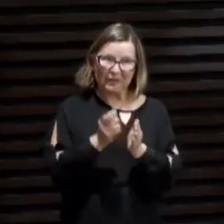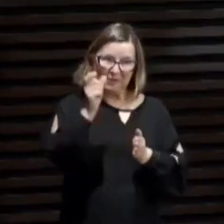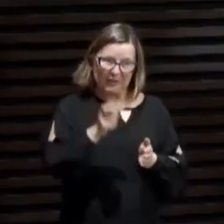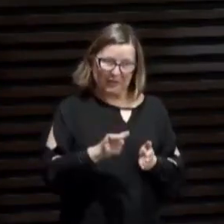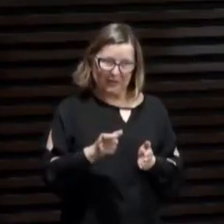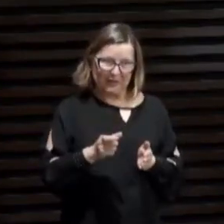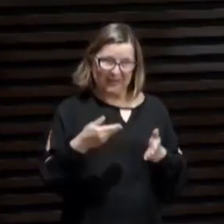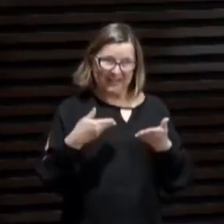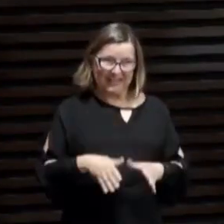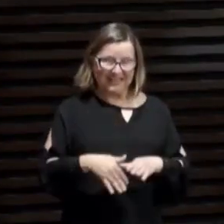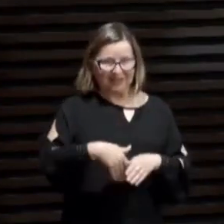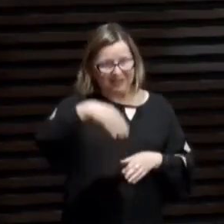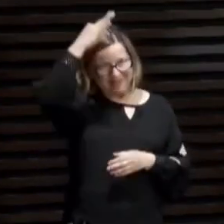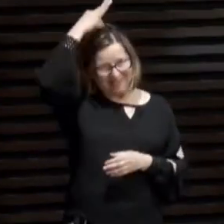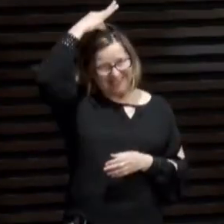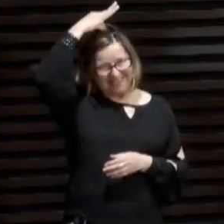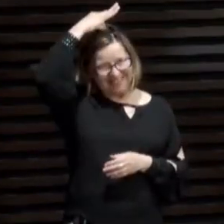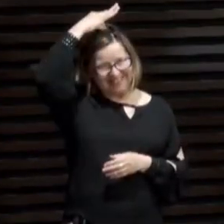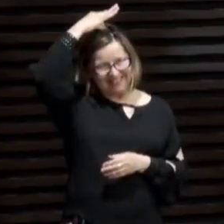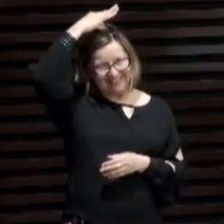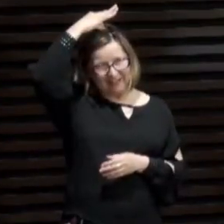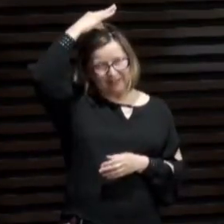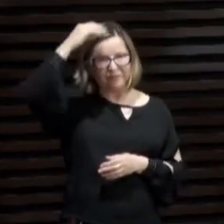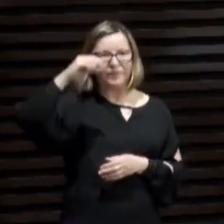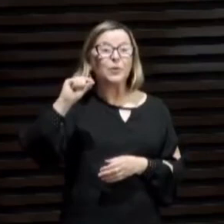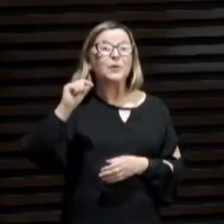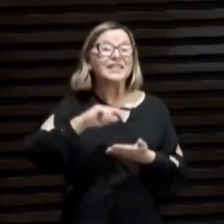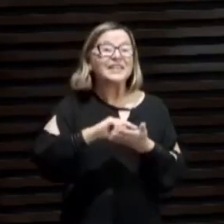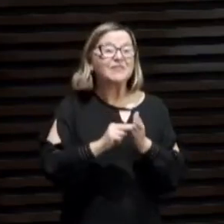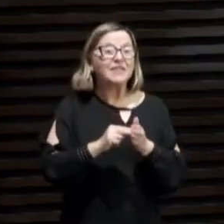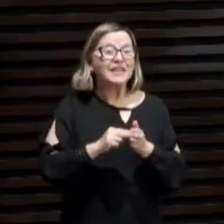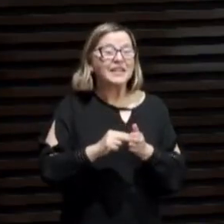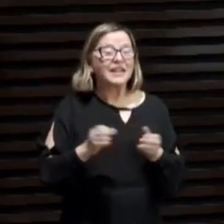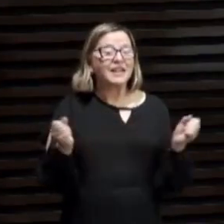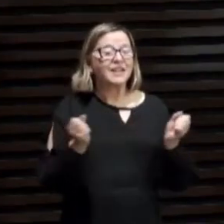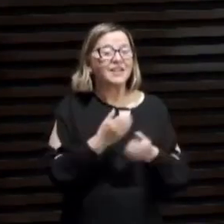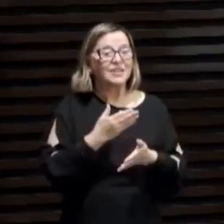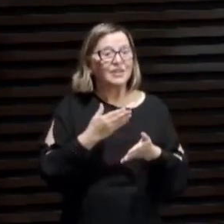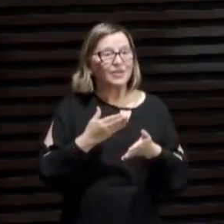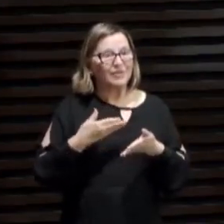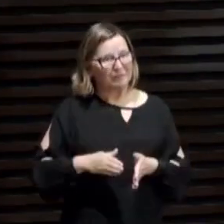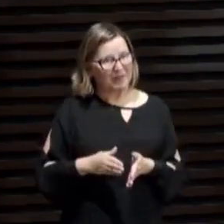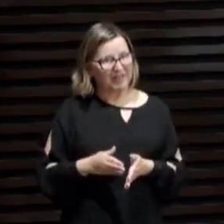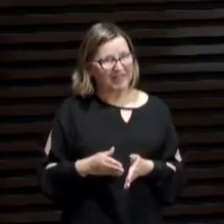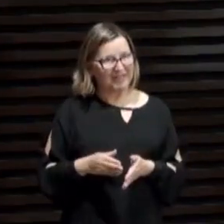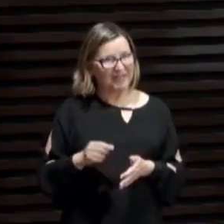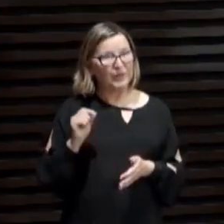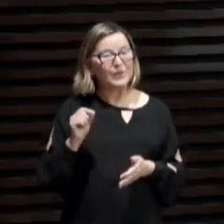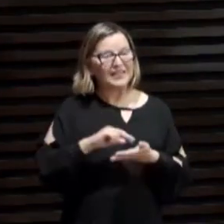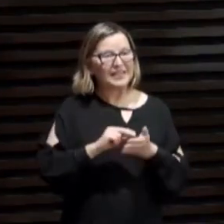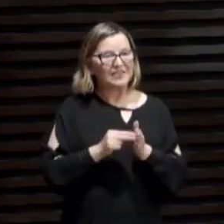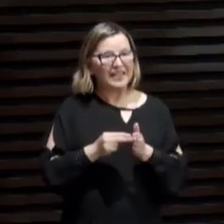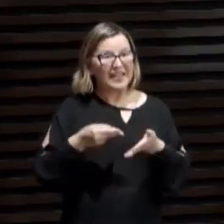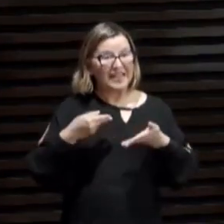do Espírito. O que é novo nascimento? O que é nascer do alto? É nascer do